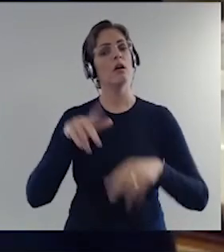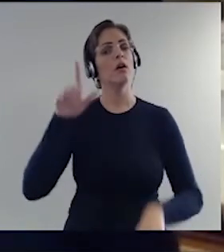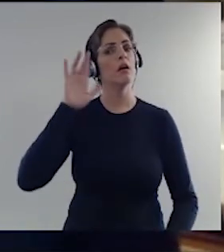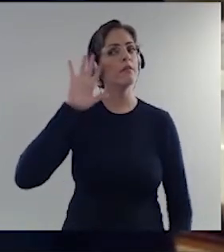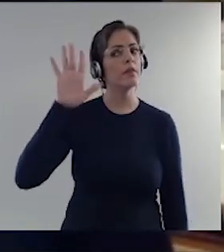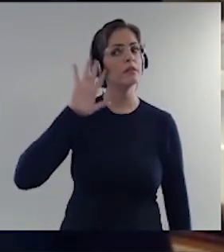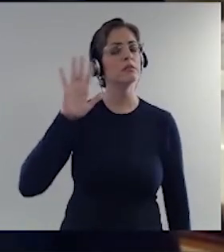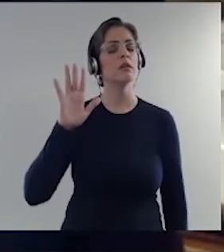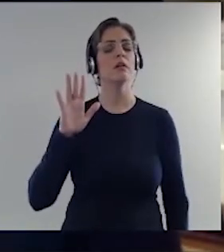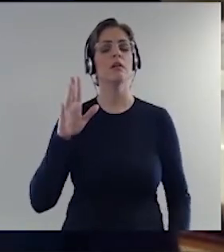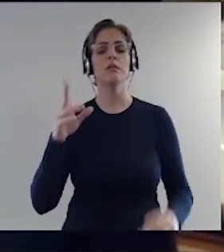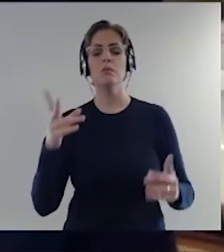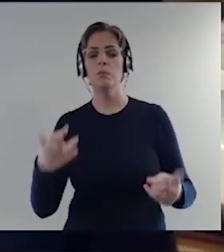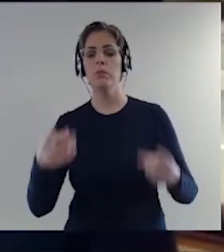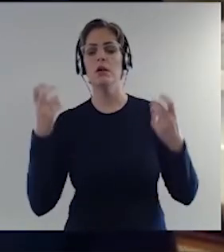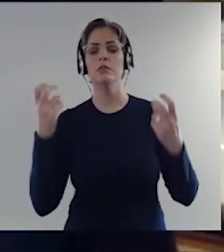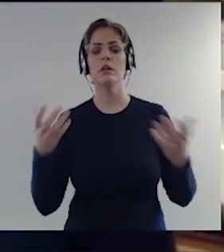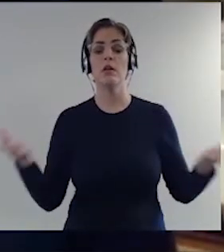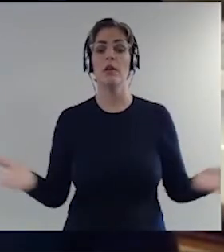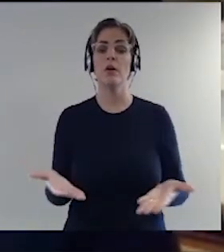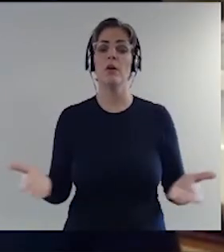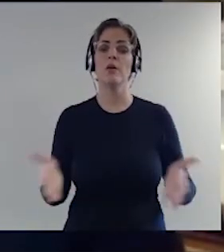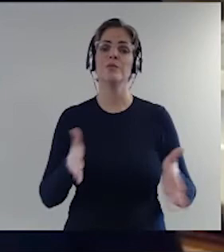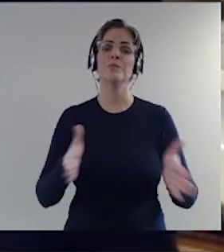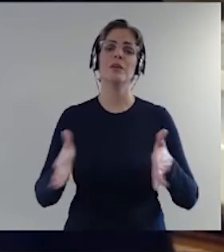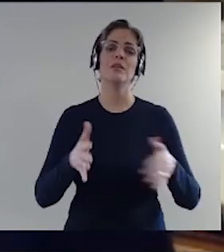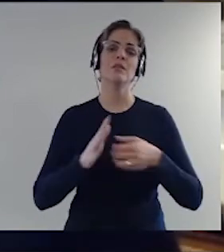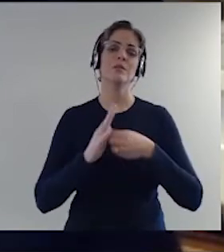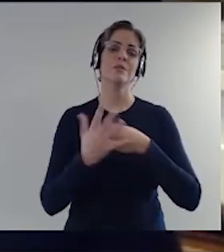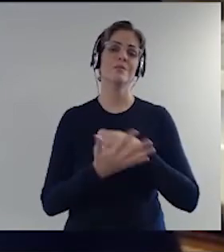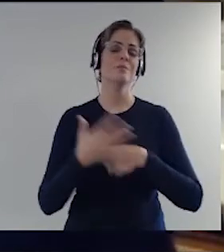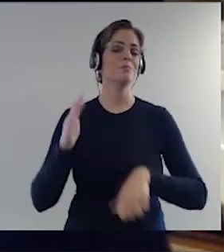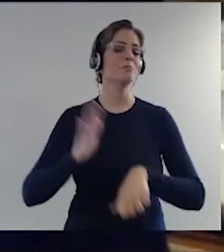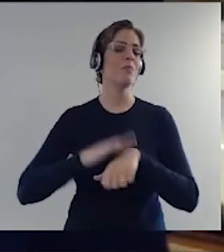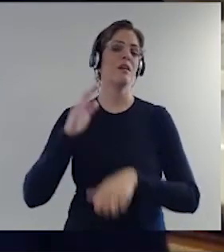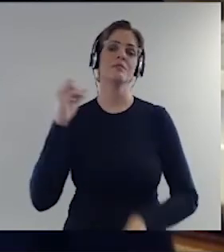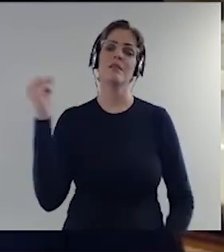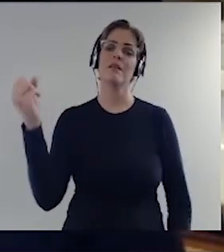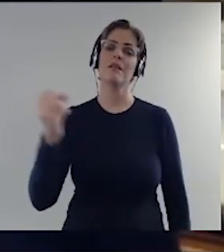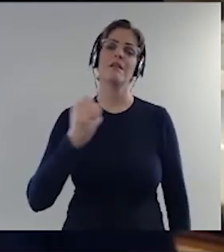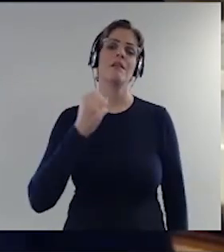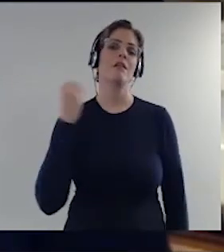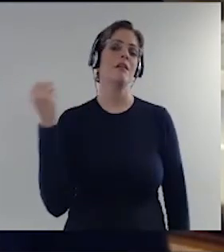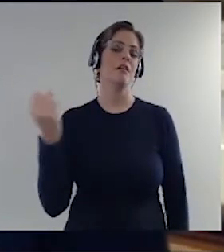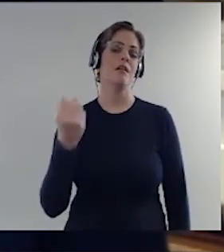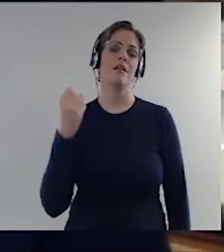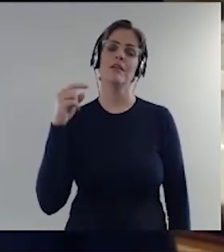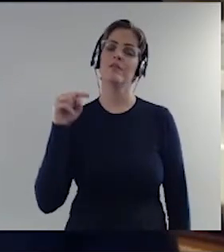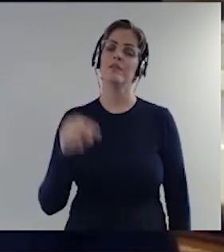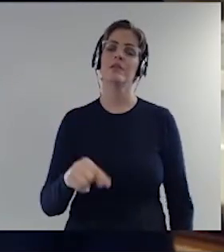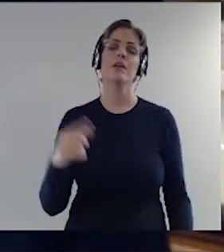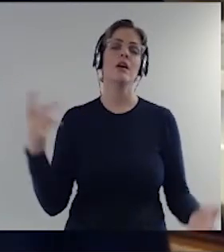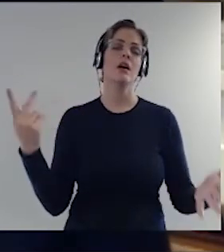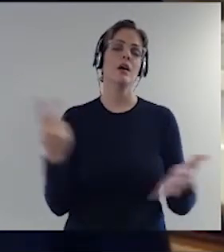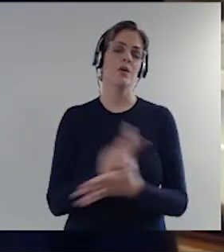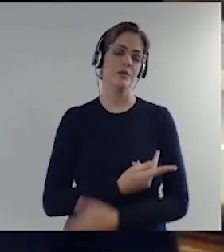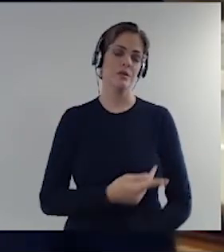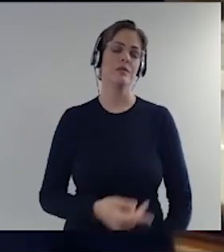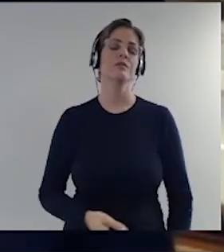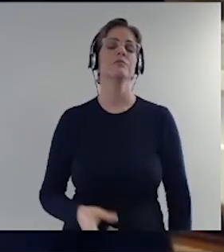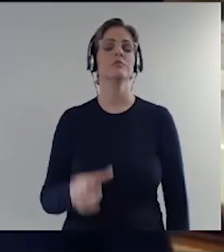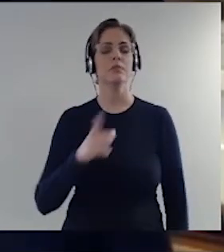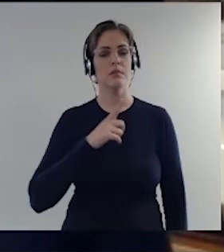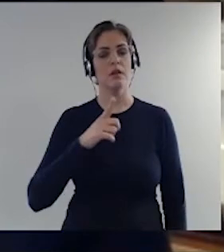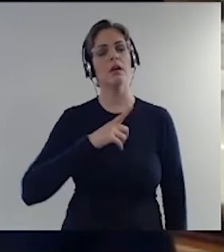faz nos tempos de pandemia, do acentuamento, do agravamento desses posicionamentos de pessoas